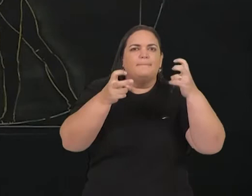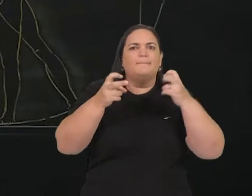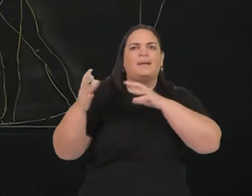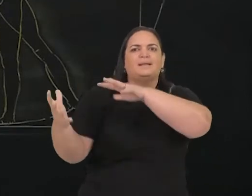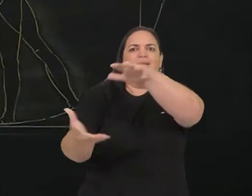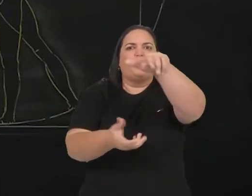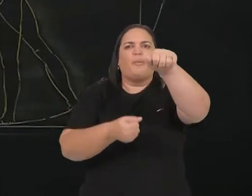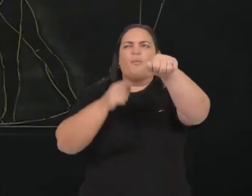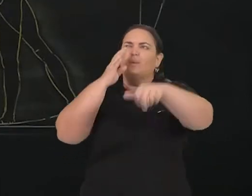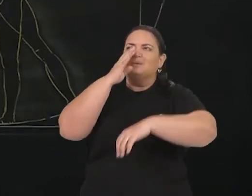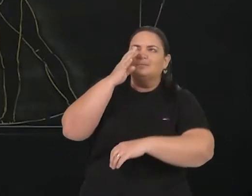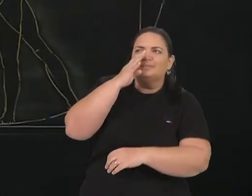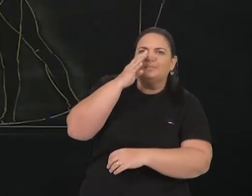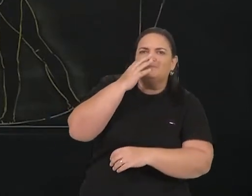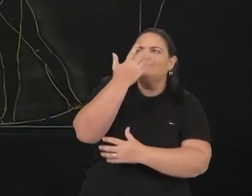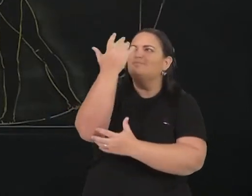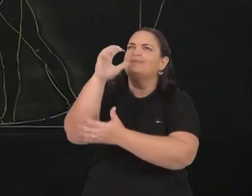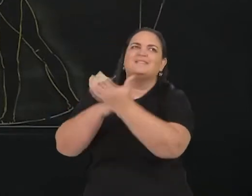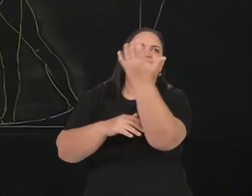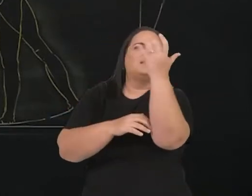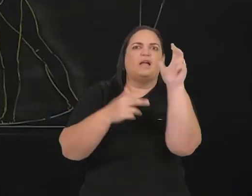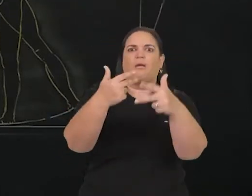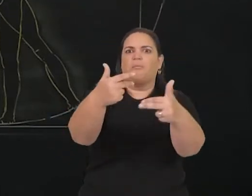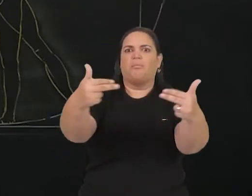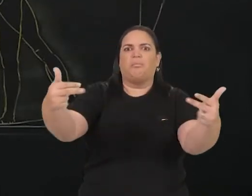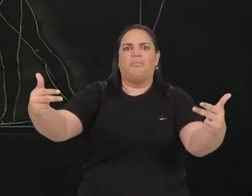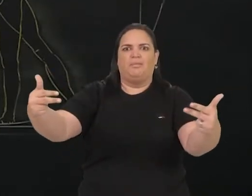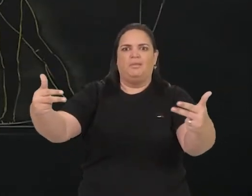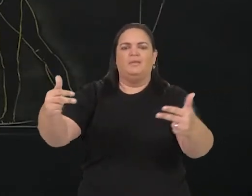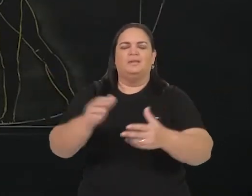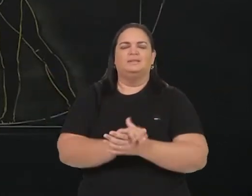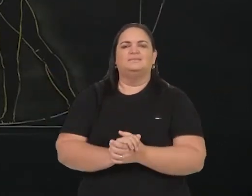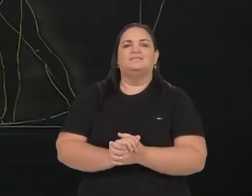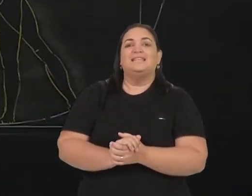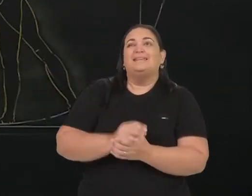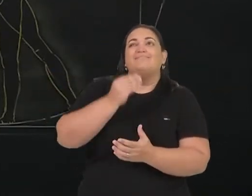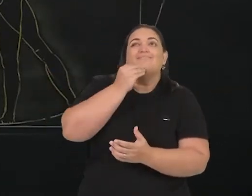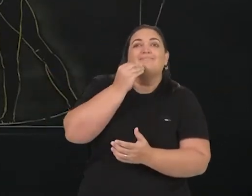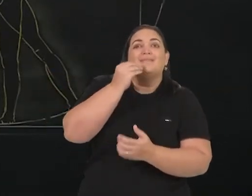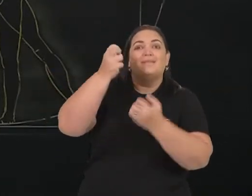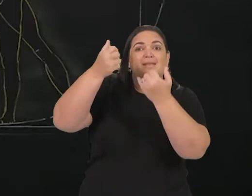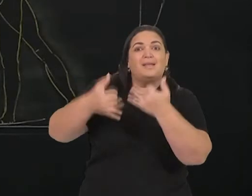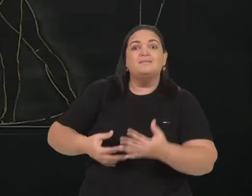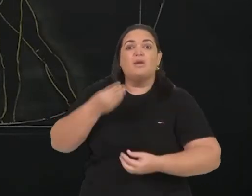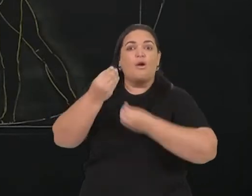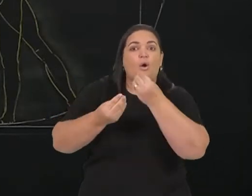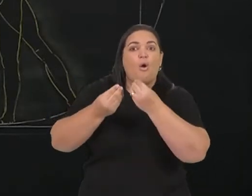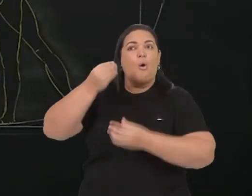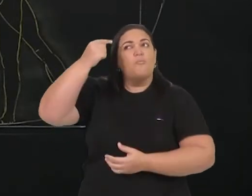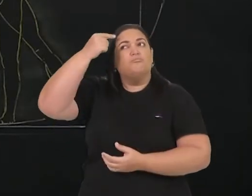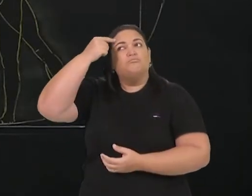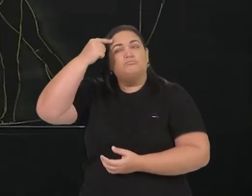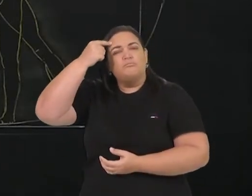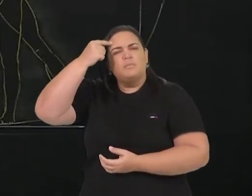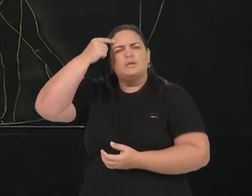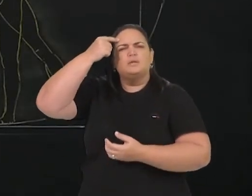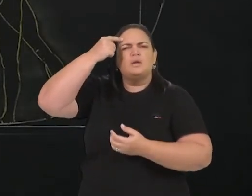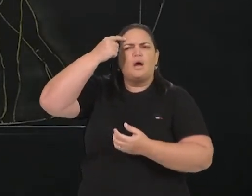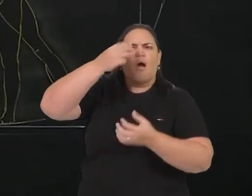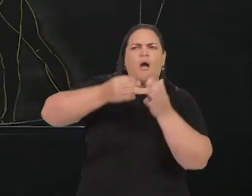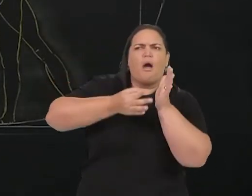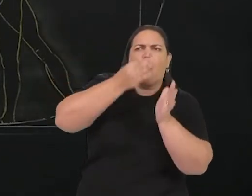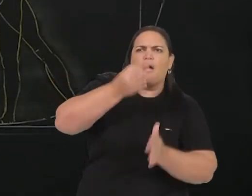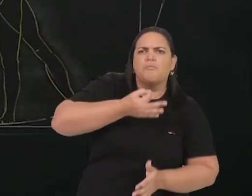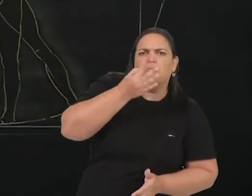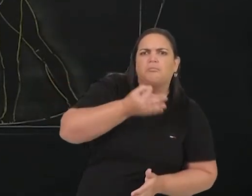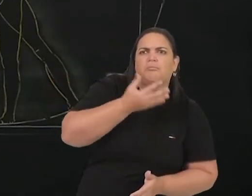raciocínio, pela observação da natureza e das coisas, e tentar explicá-lo dessa forma, com argumento. Chove porque